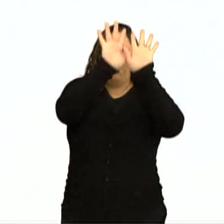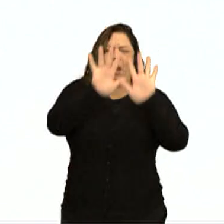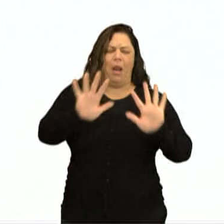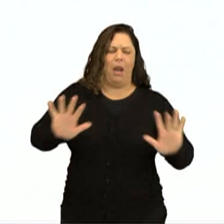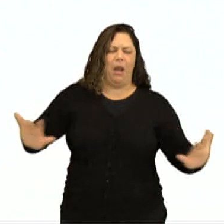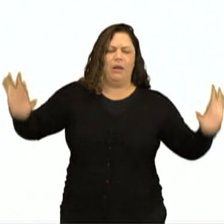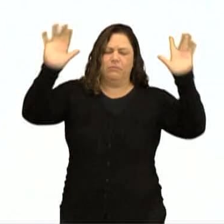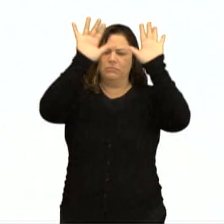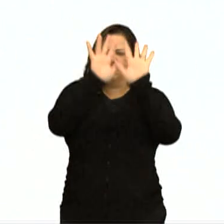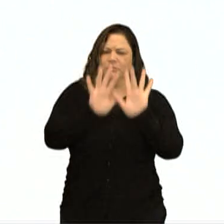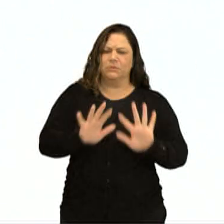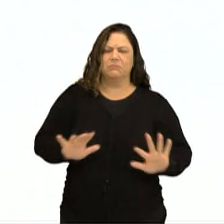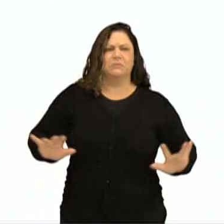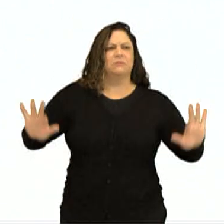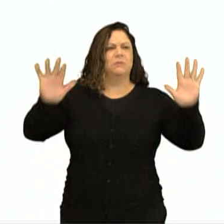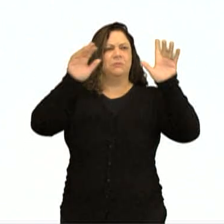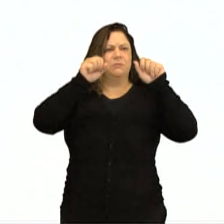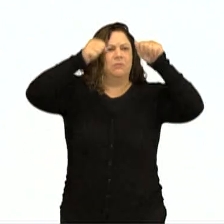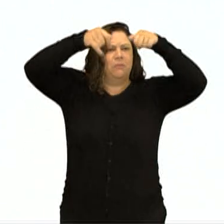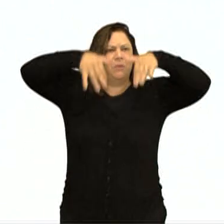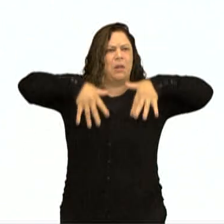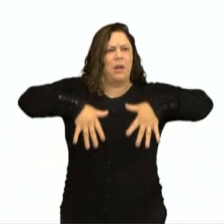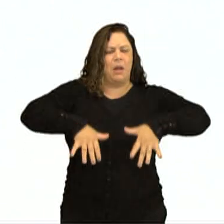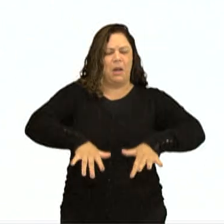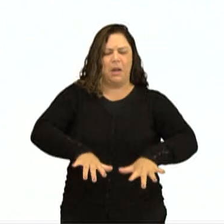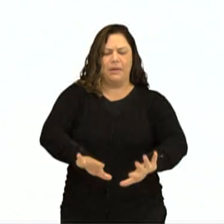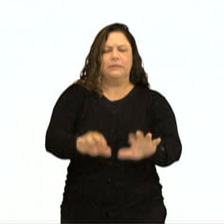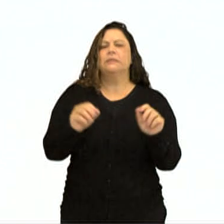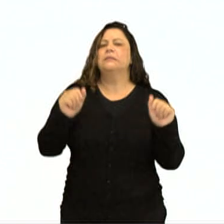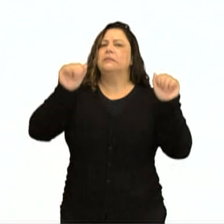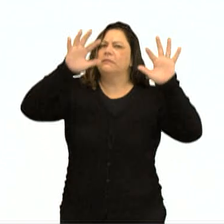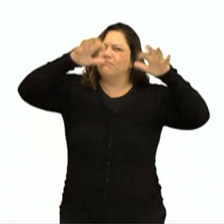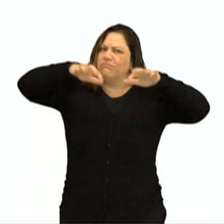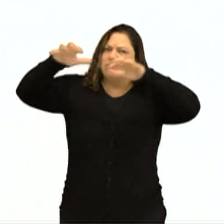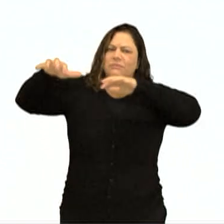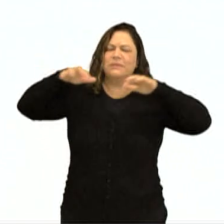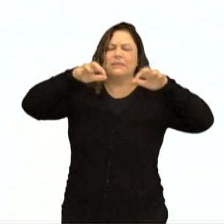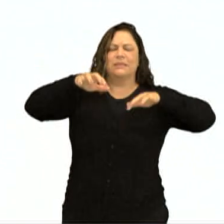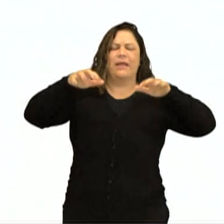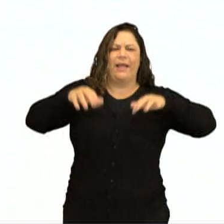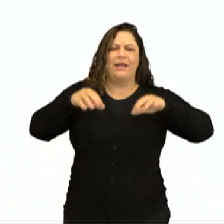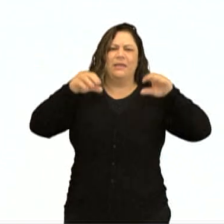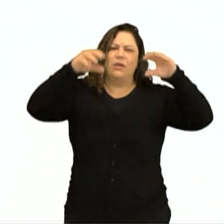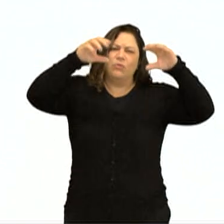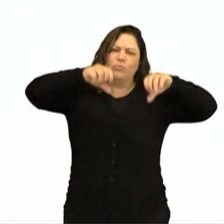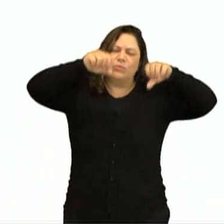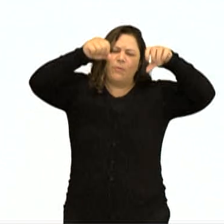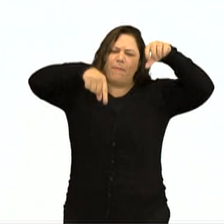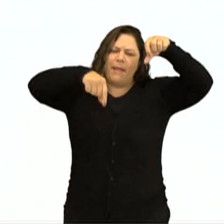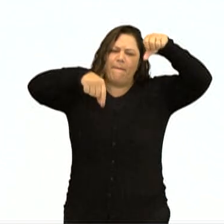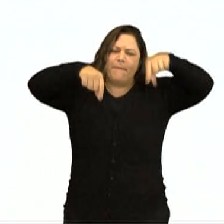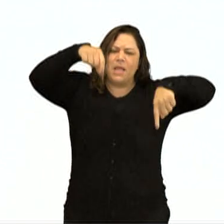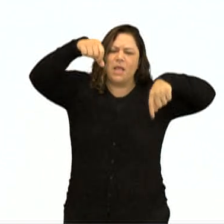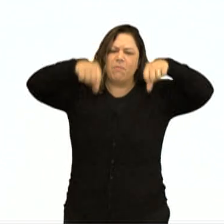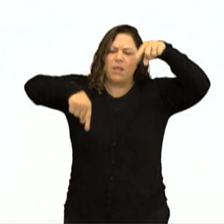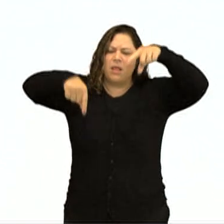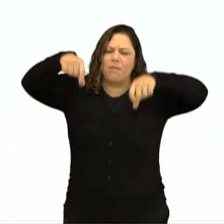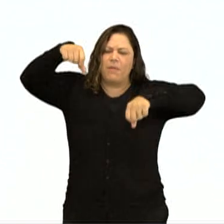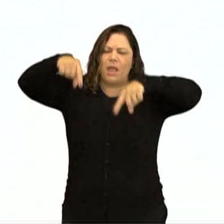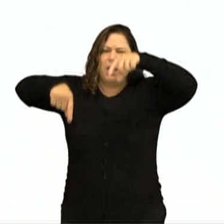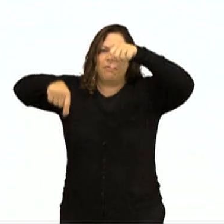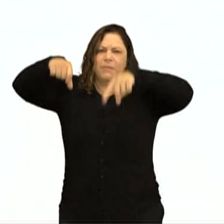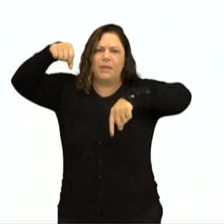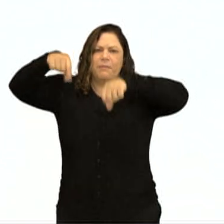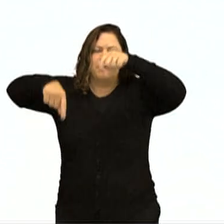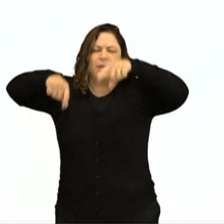a corras, não a rasgues, está caindo. Fina chuva no portal da nossa vida.